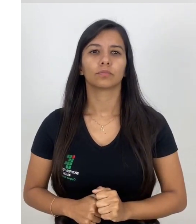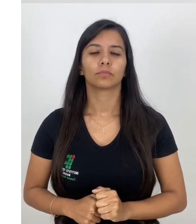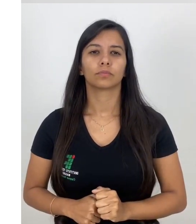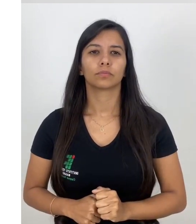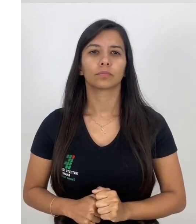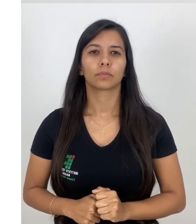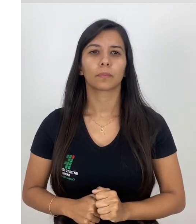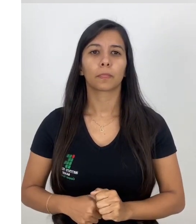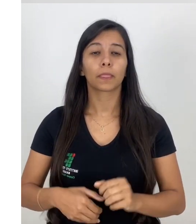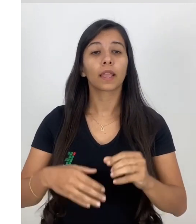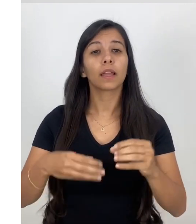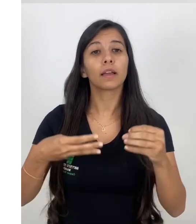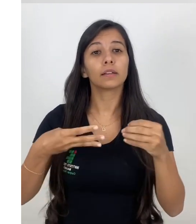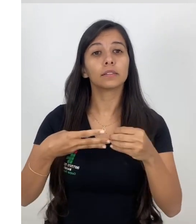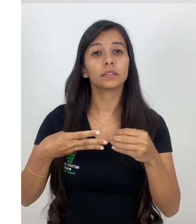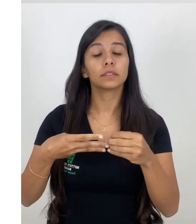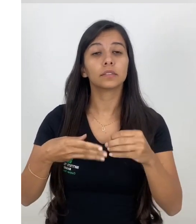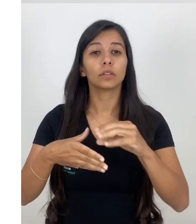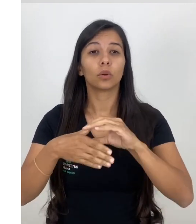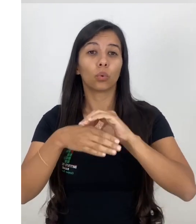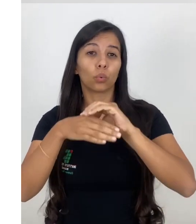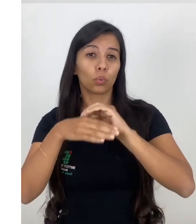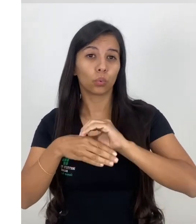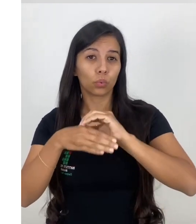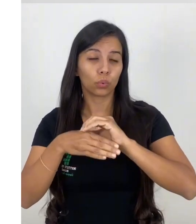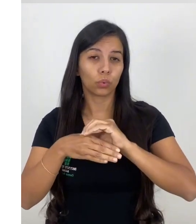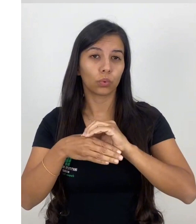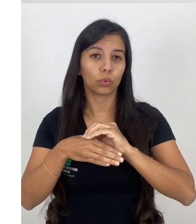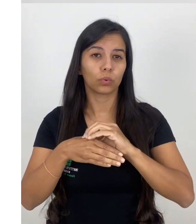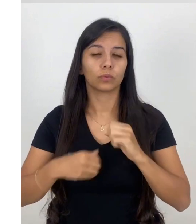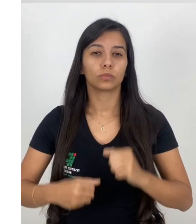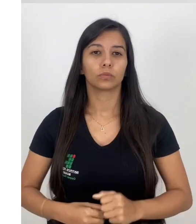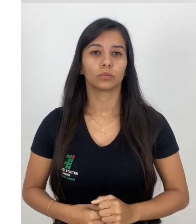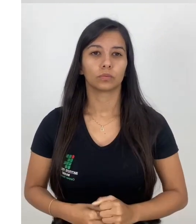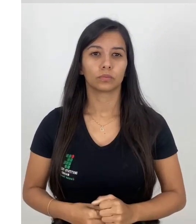exemplo os adipócitos que formam a gordura,